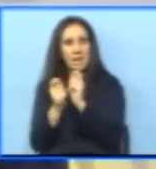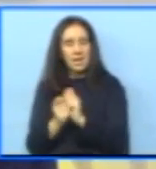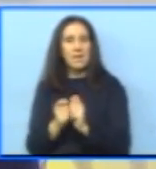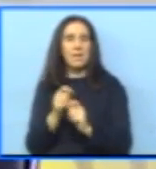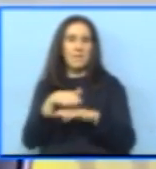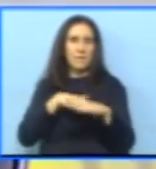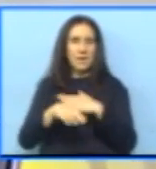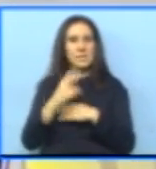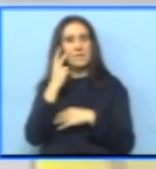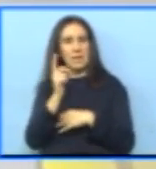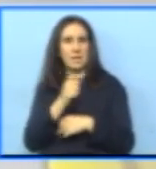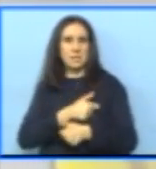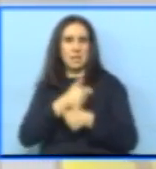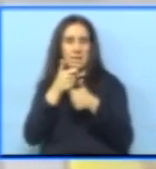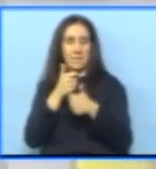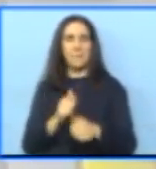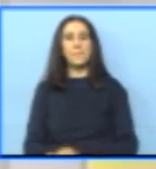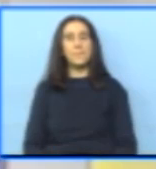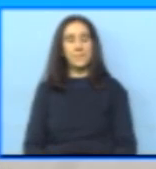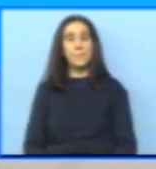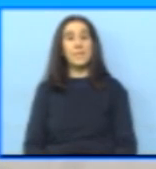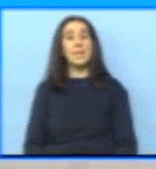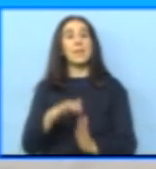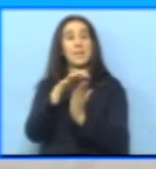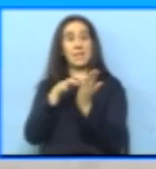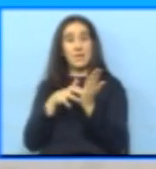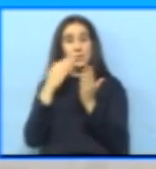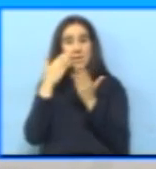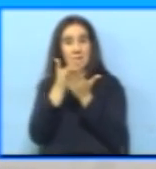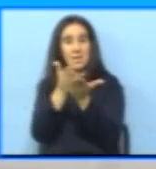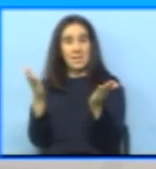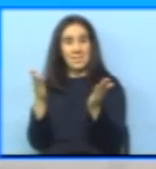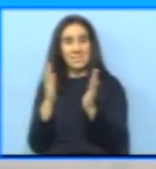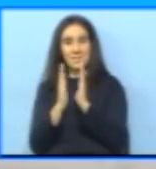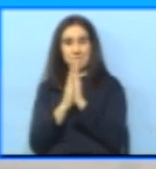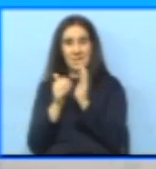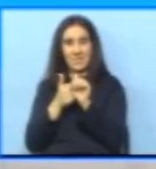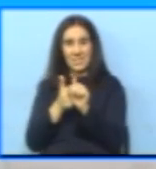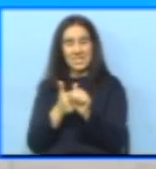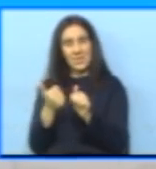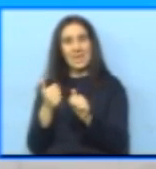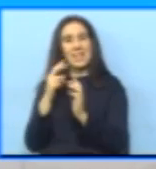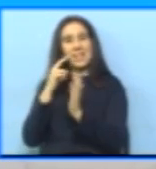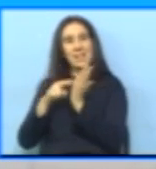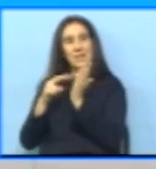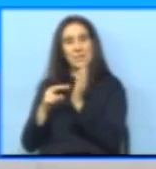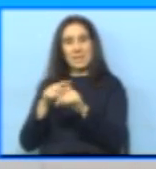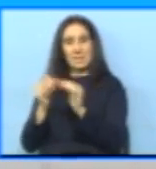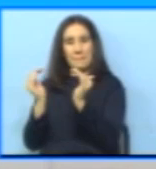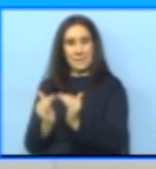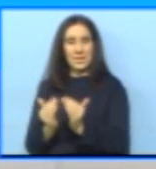cidade. Fomos-nos alargando na análise ao texto do Evangelho. Mas cobre depois os outros. Temos agora menos tempo para as outras leituras. A primeira, Padre